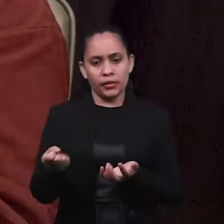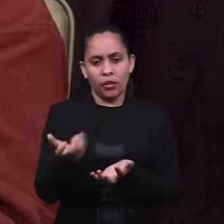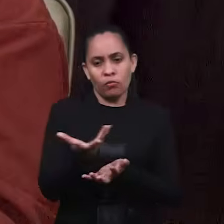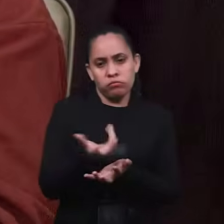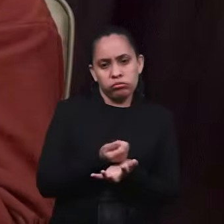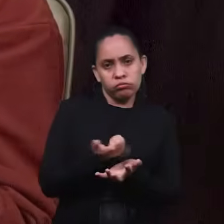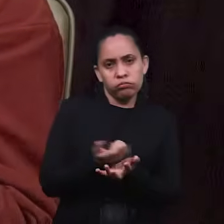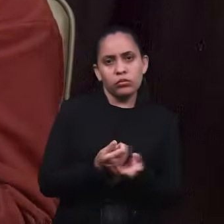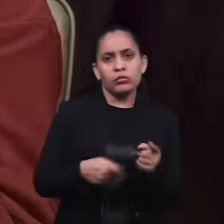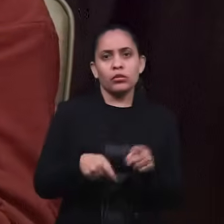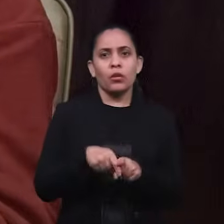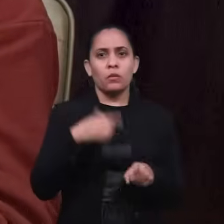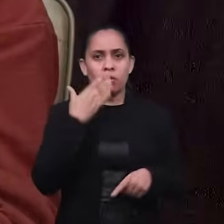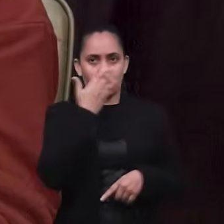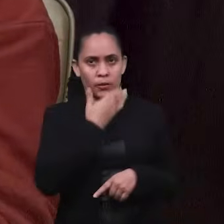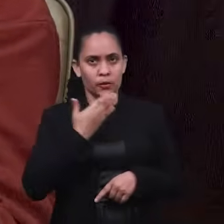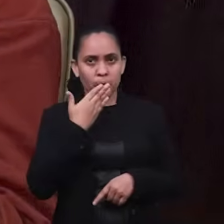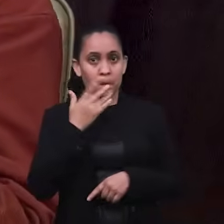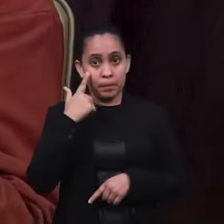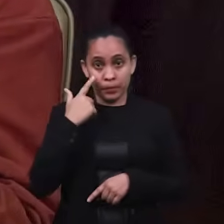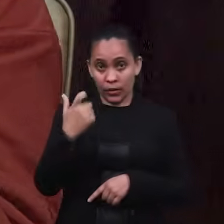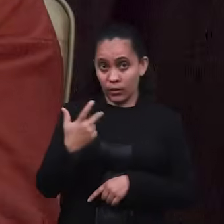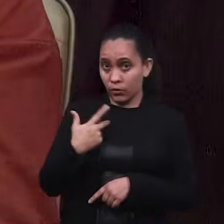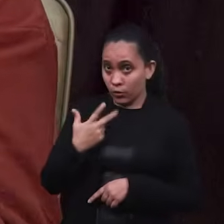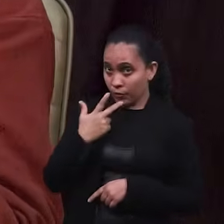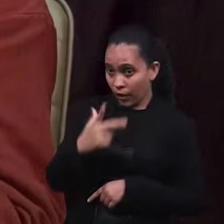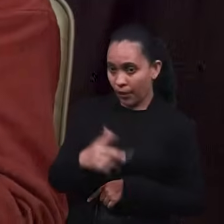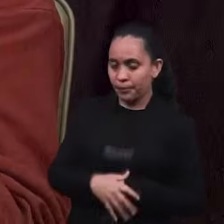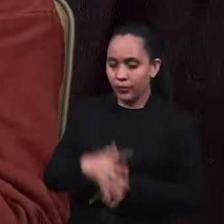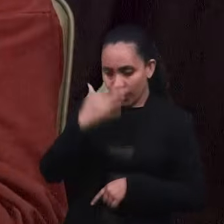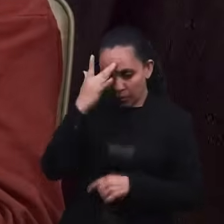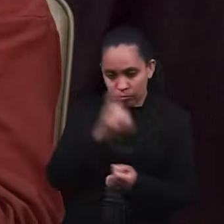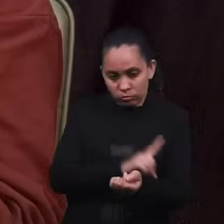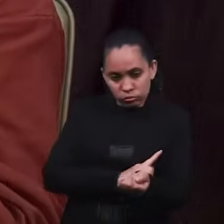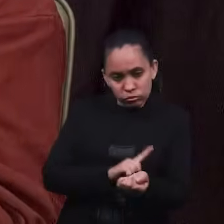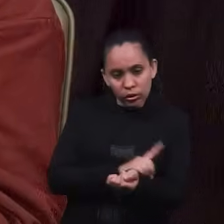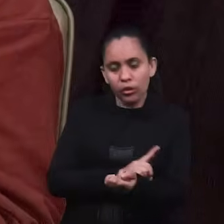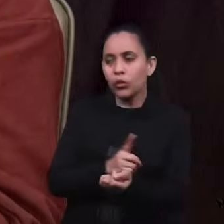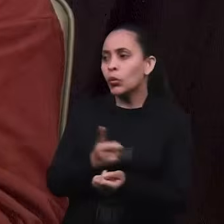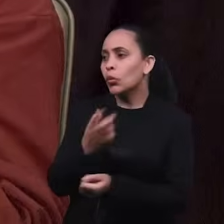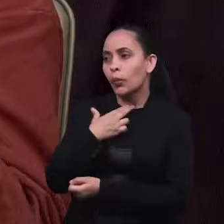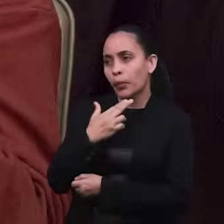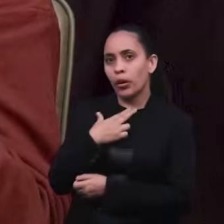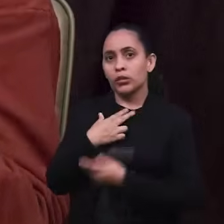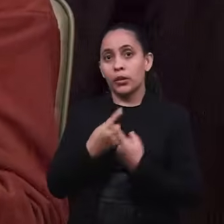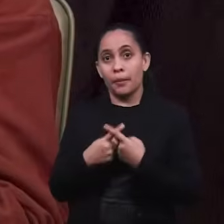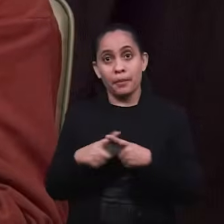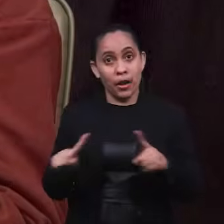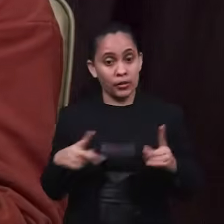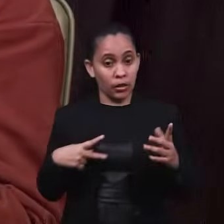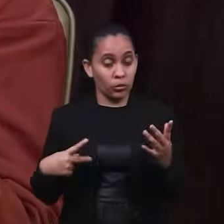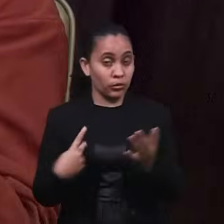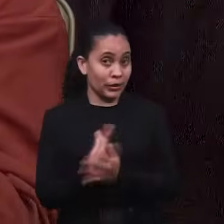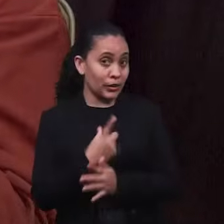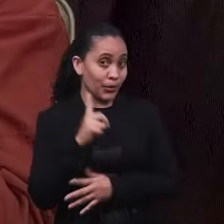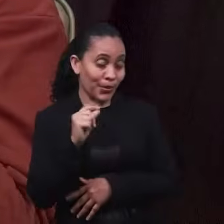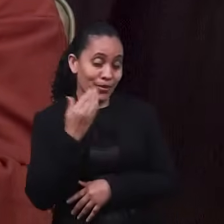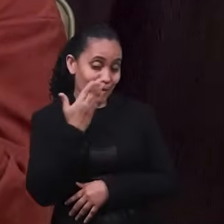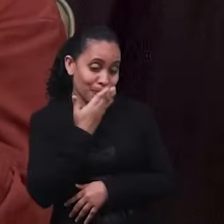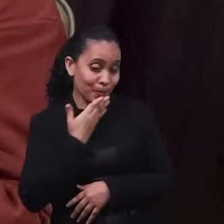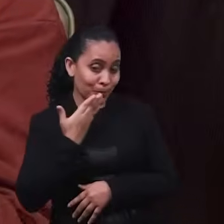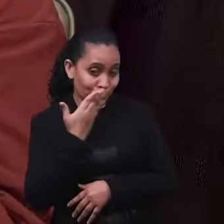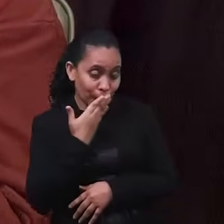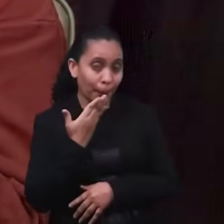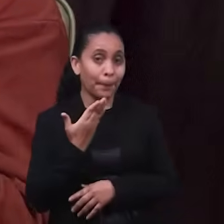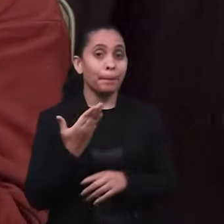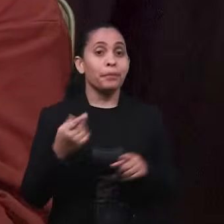que, né, seria interessante a gente falar isso. E não que o diabético pode consumir açúcar, não é isso. Só que esse açúcar, ele, devido